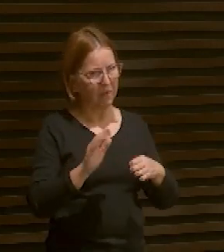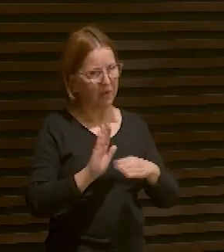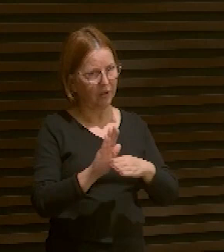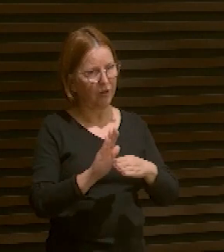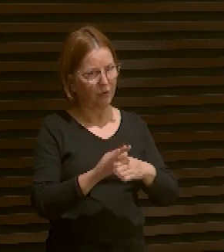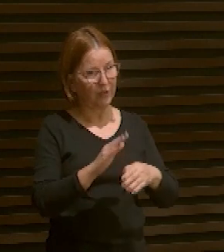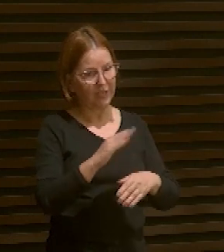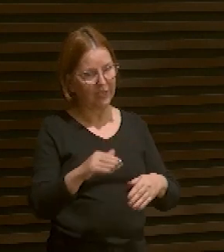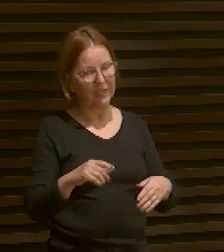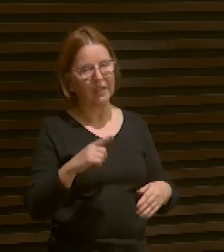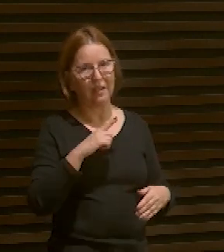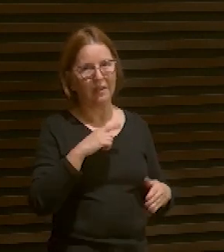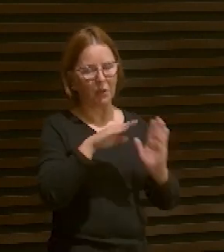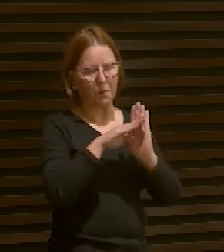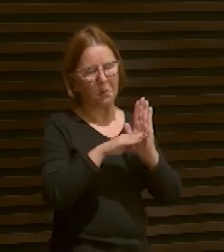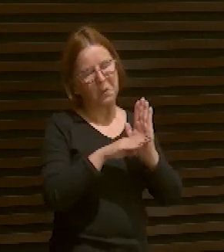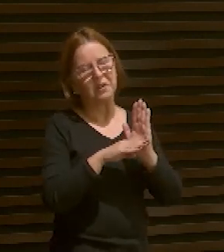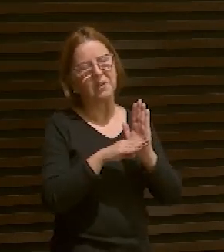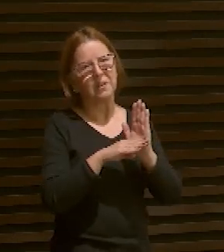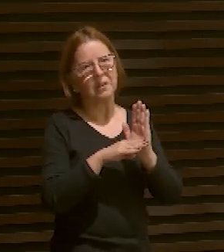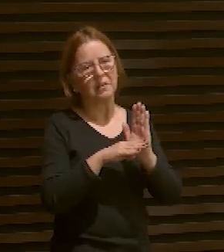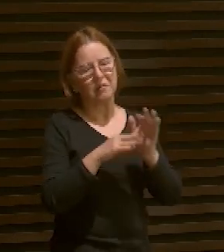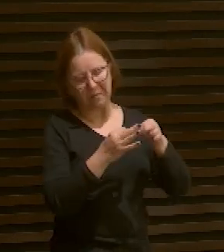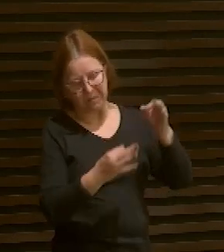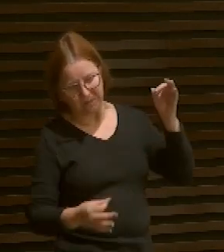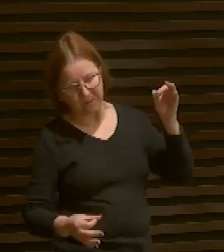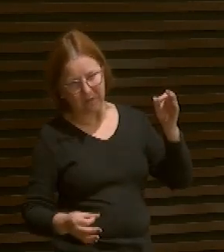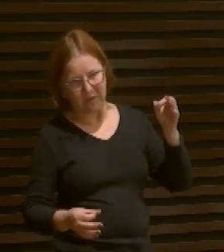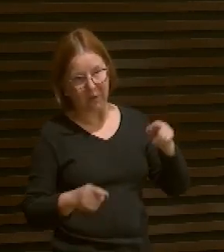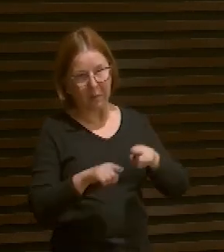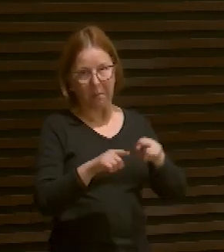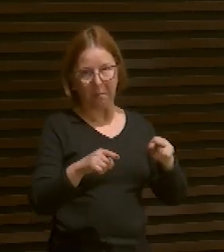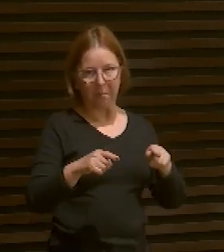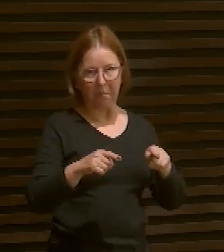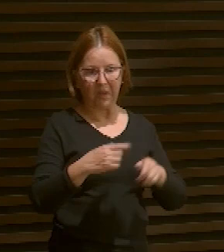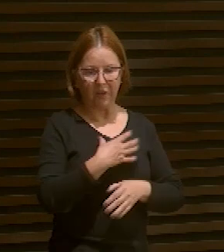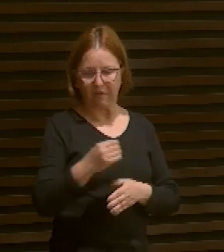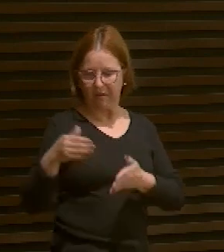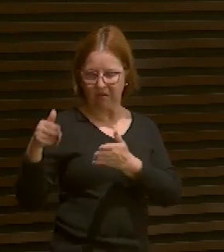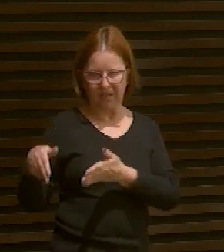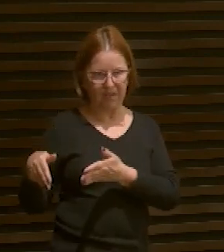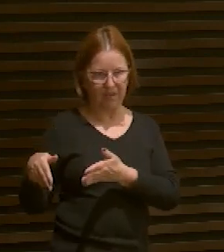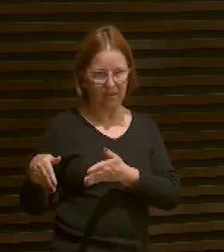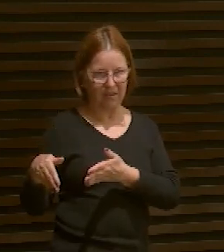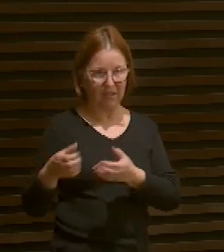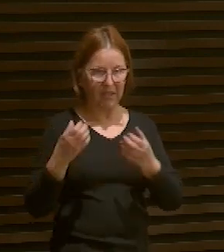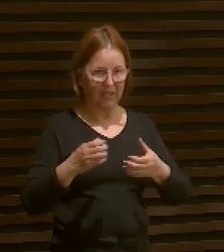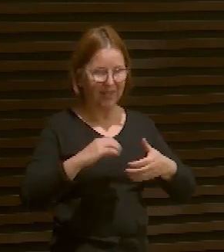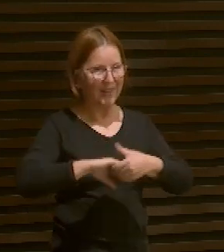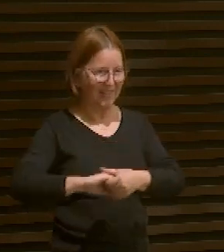um projeto e tudo mais, só que o seu filho estava do seu lado, querendo pegar na mão